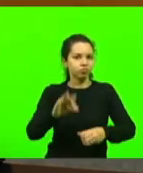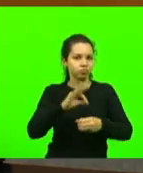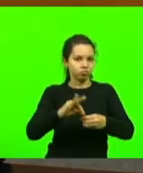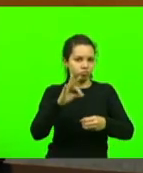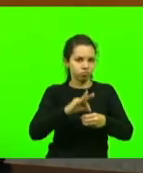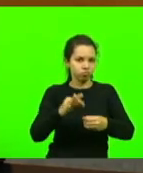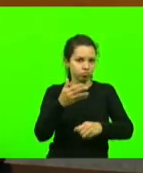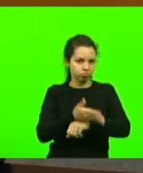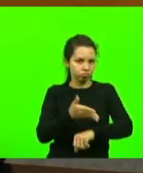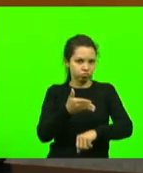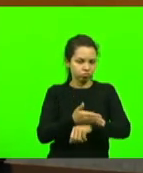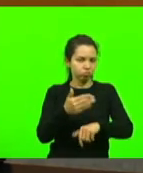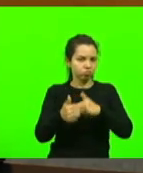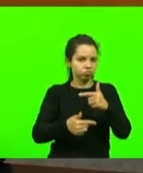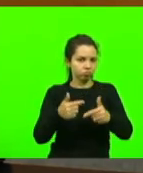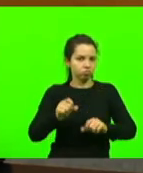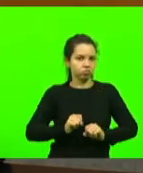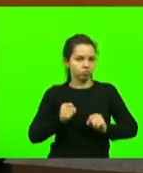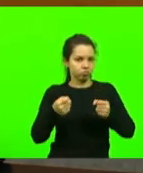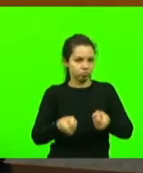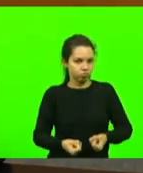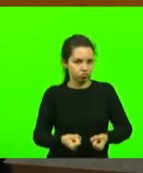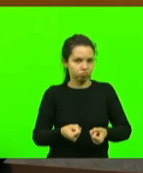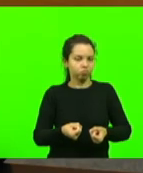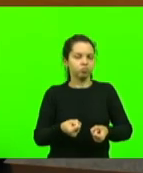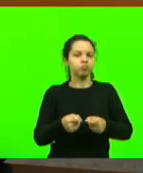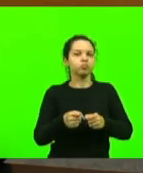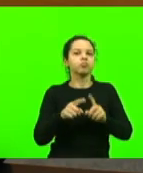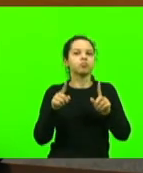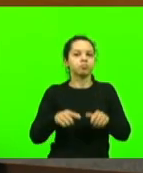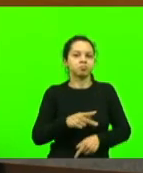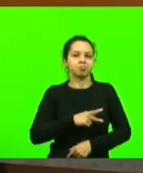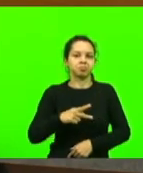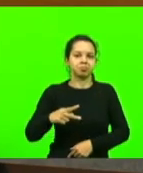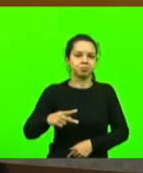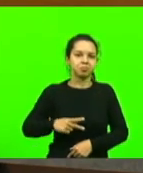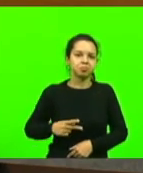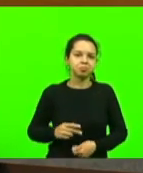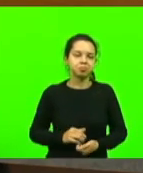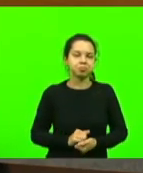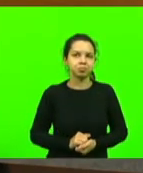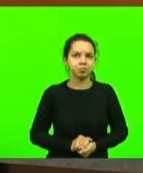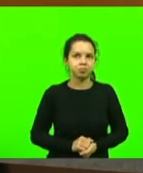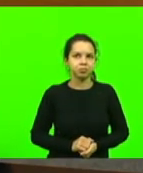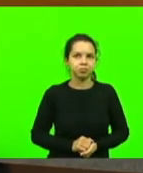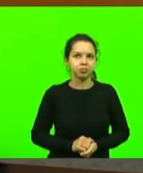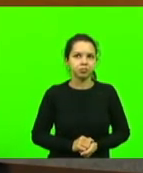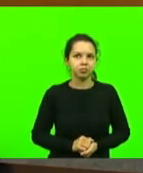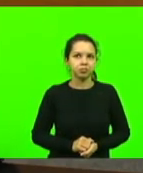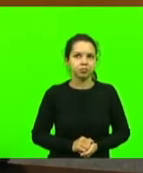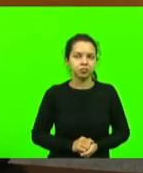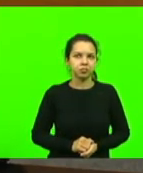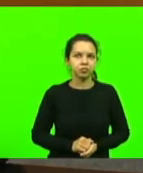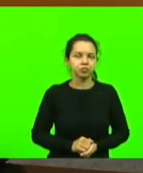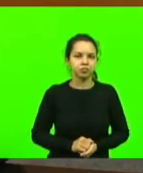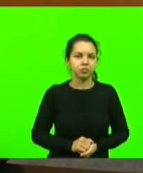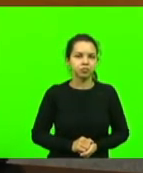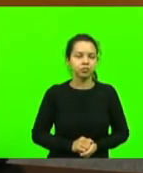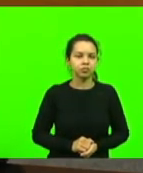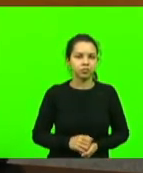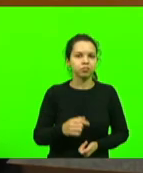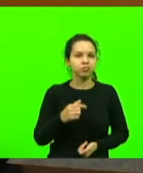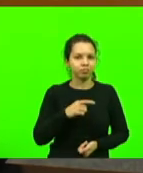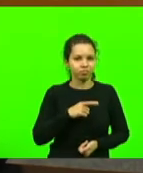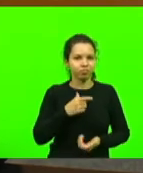atuam na defesa do serviço público a a a fragmentação da base